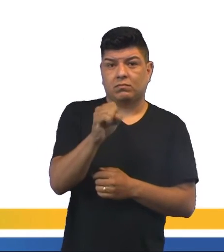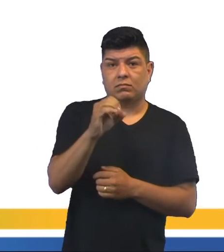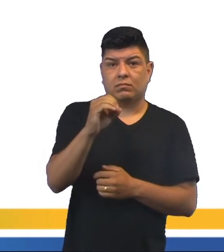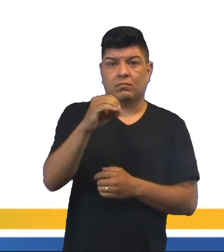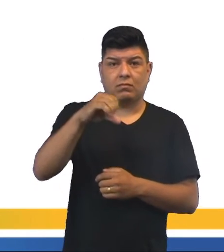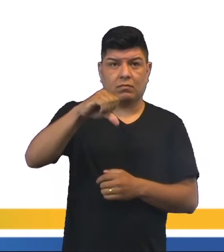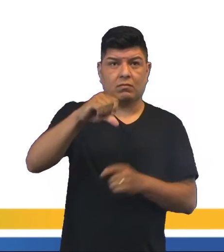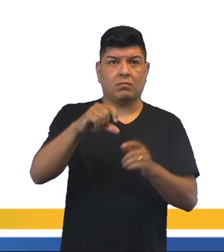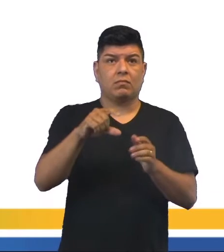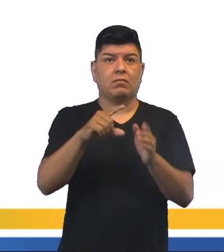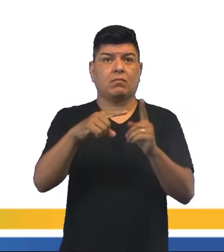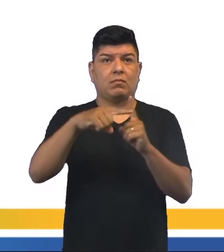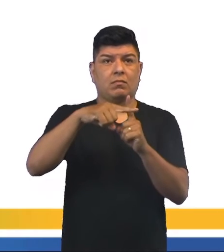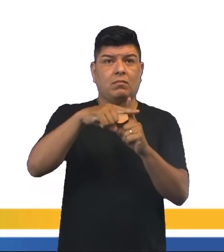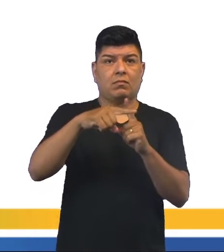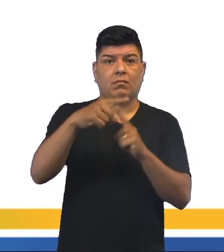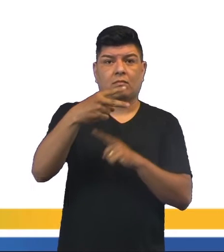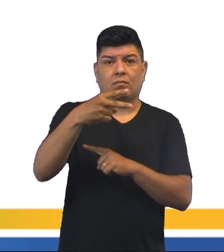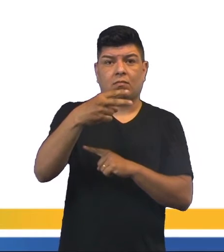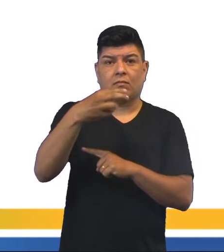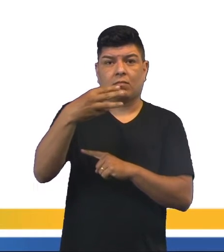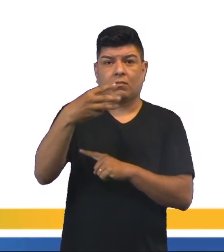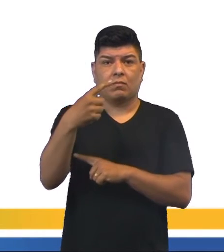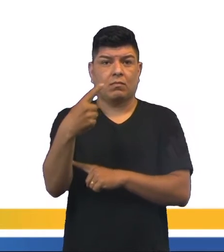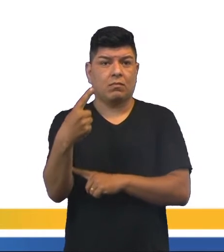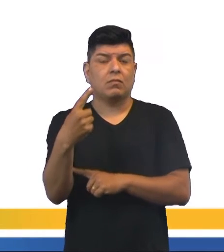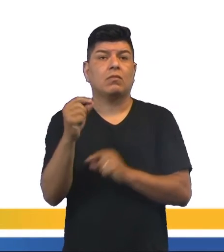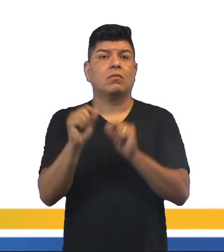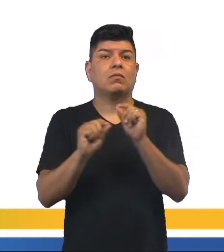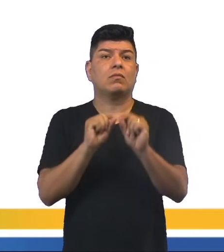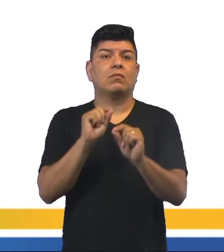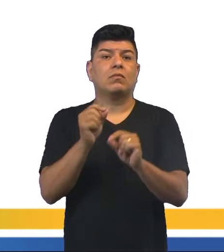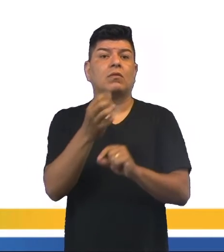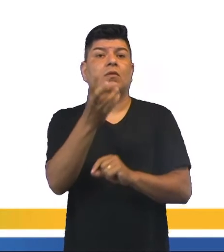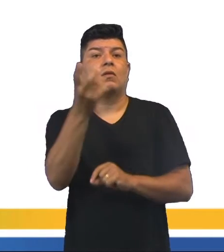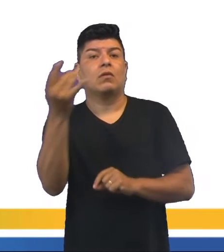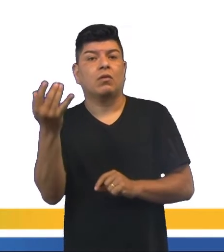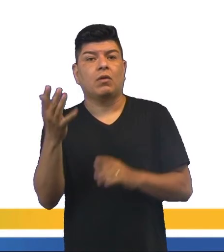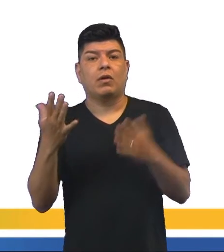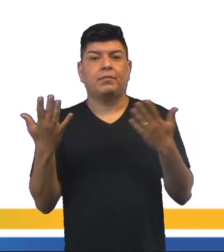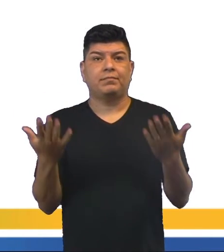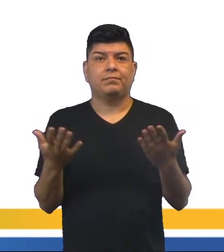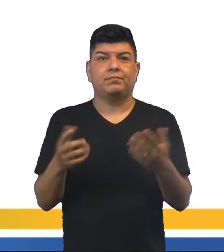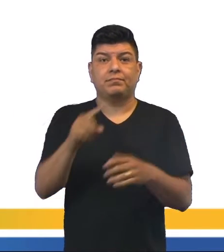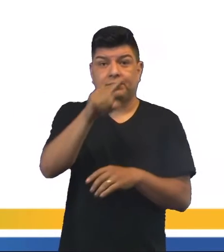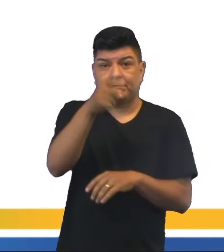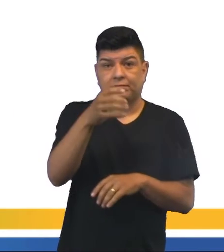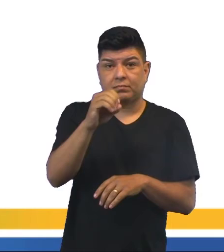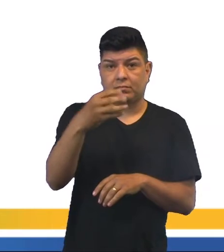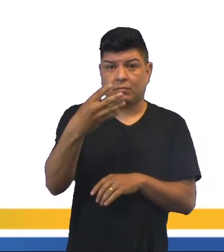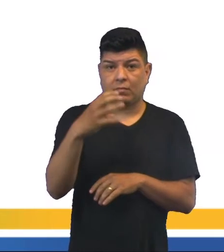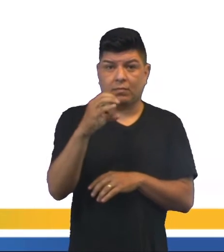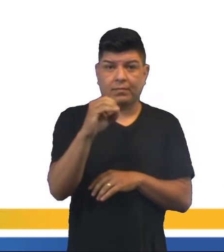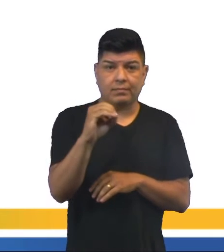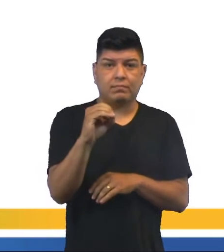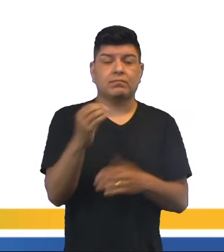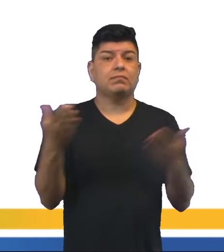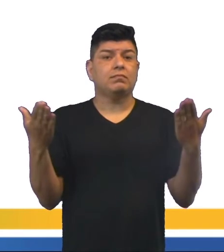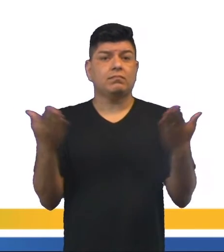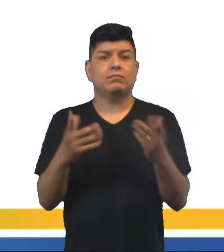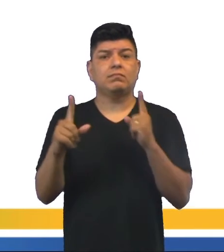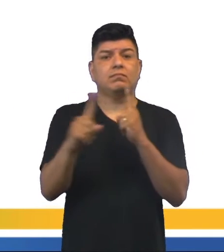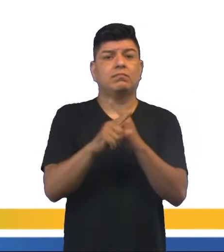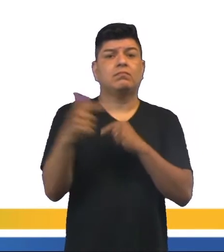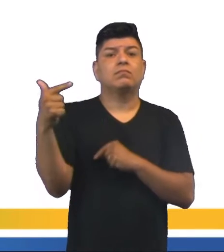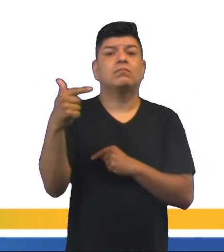809 mais 200 231 eu vou ficar com 1.040 e agora eu vou